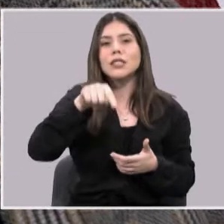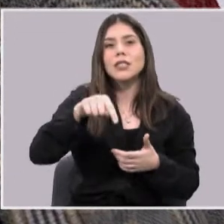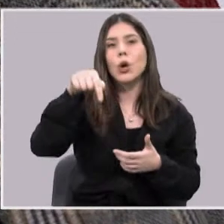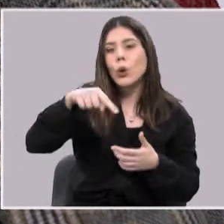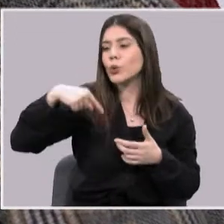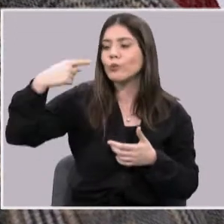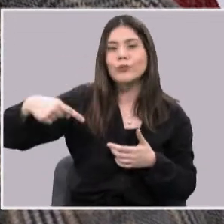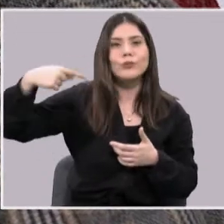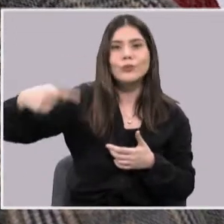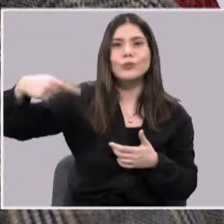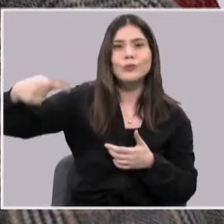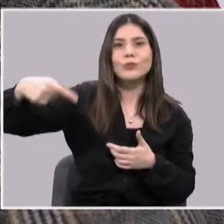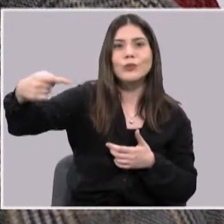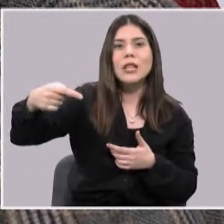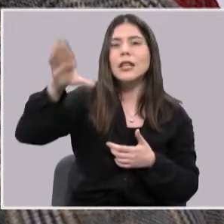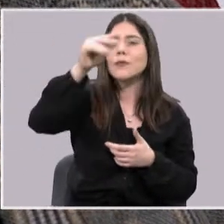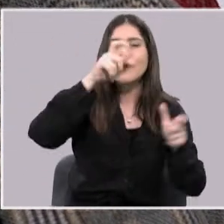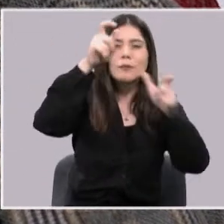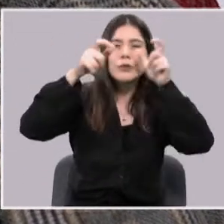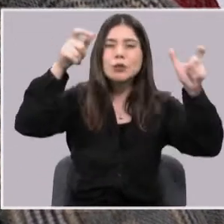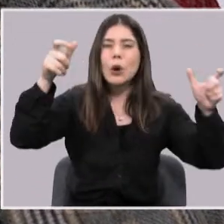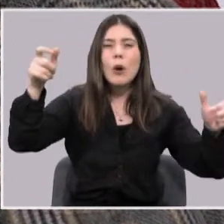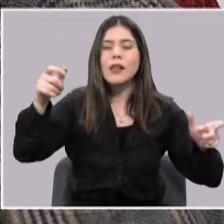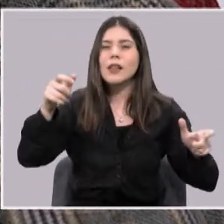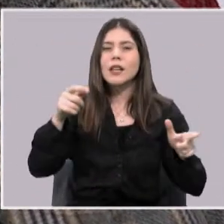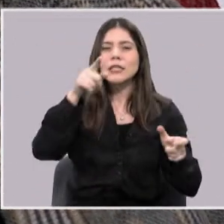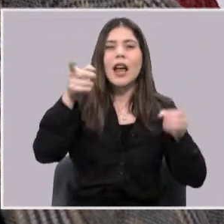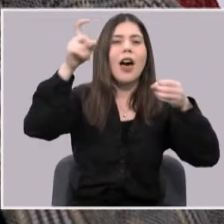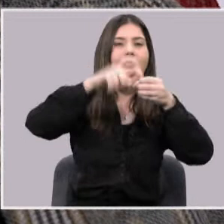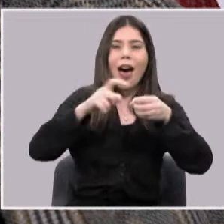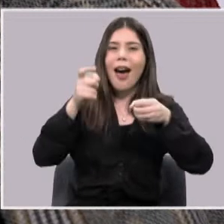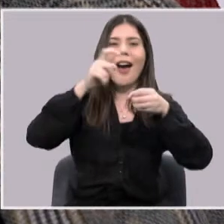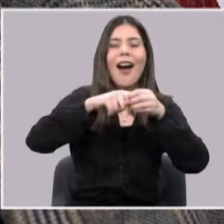resultado da nossa ação todos os dias. Todos os dias nós temos mais pessoas a aderir